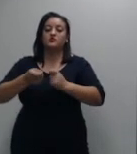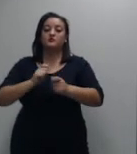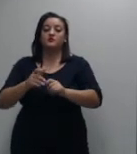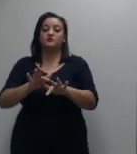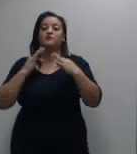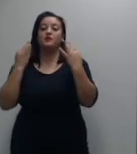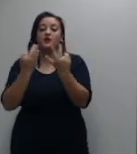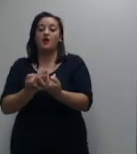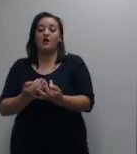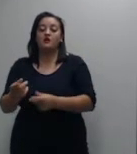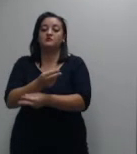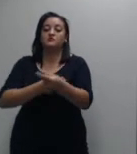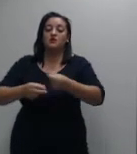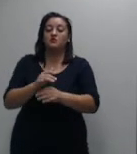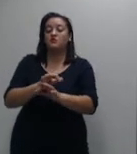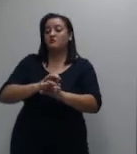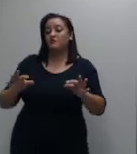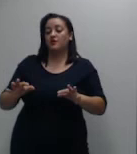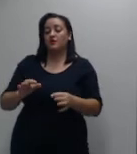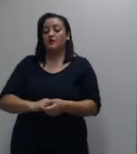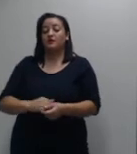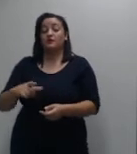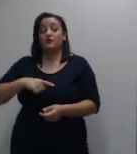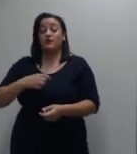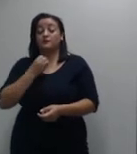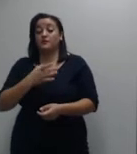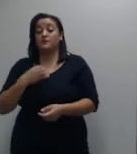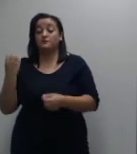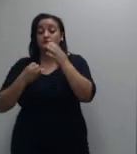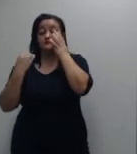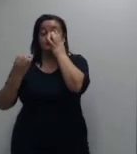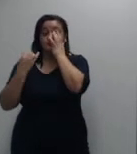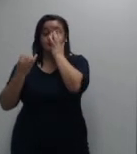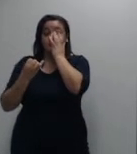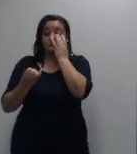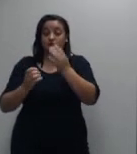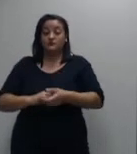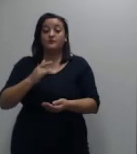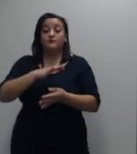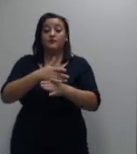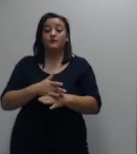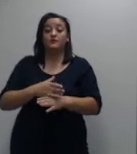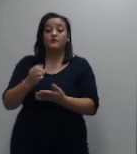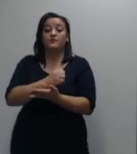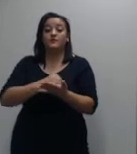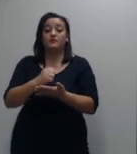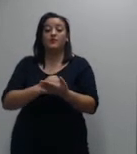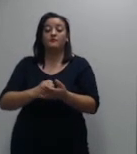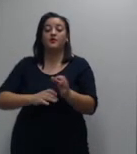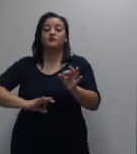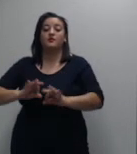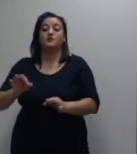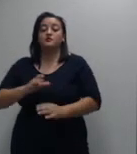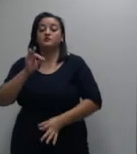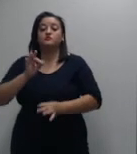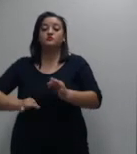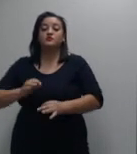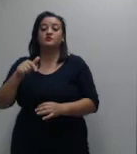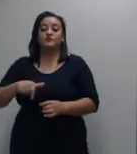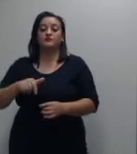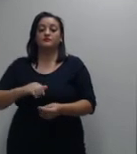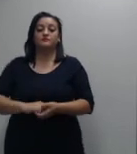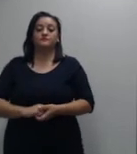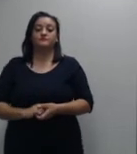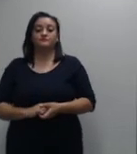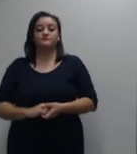econômicos enfim aqueles de grande importância dentro dos valores e fundamentos da ordem jurídica e a